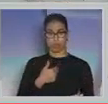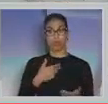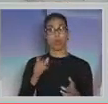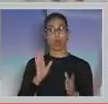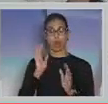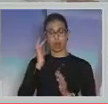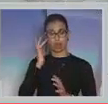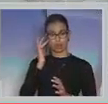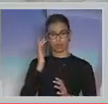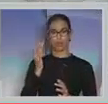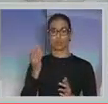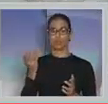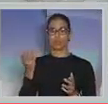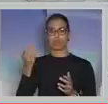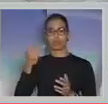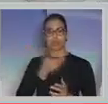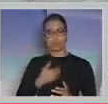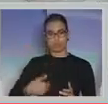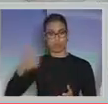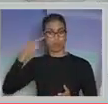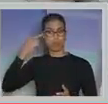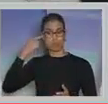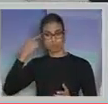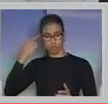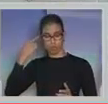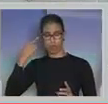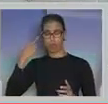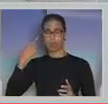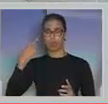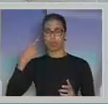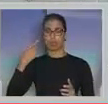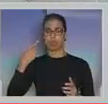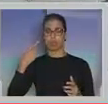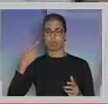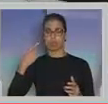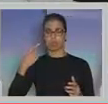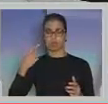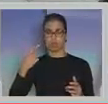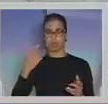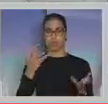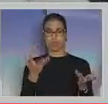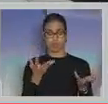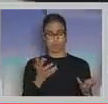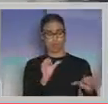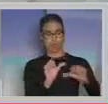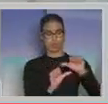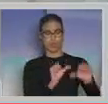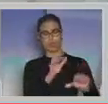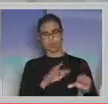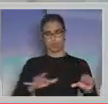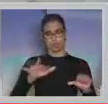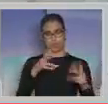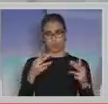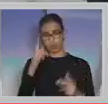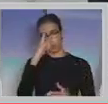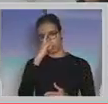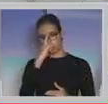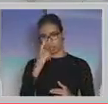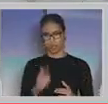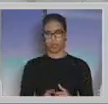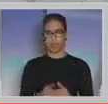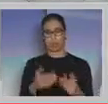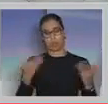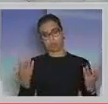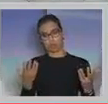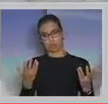transformar a rede municipal na rede estadual de ensino para igualar a igualar ou seja